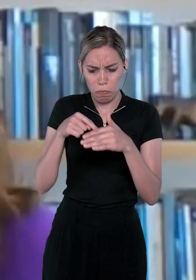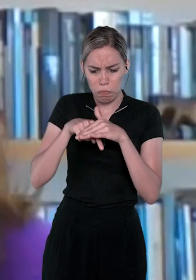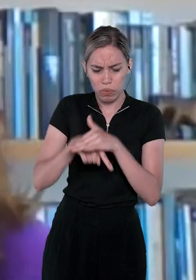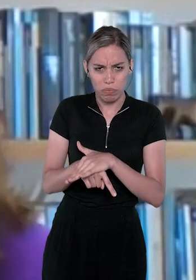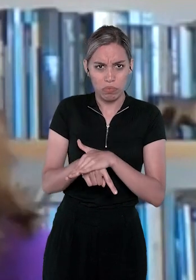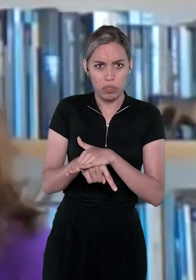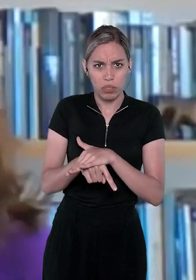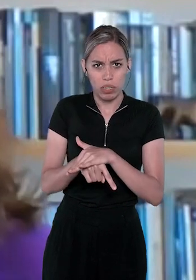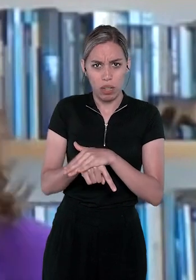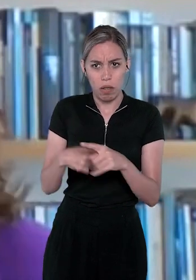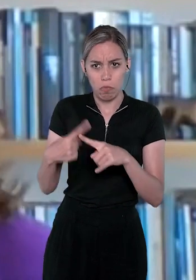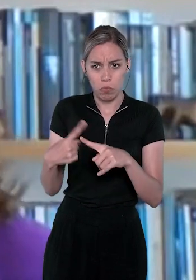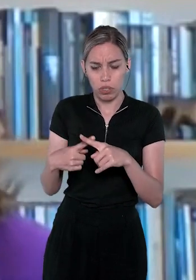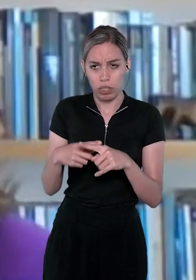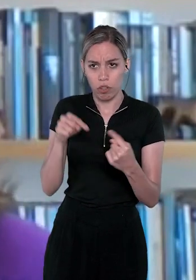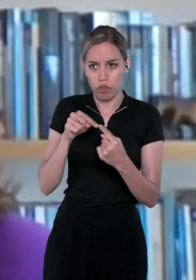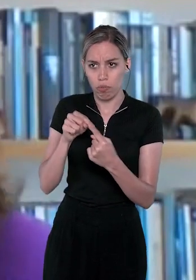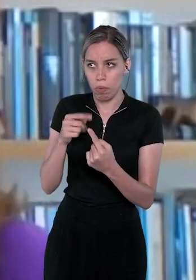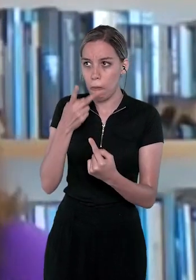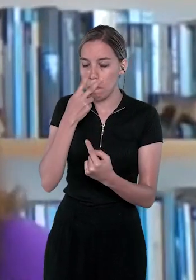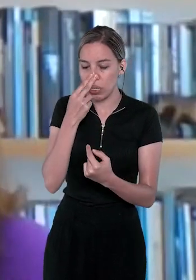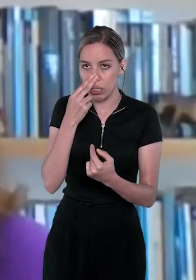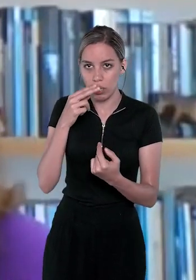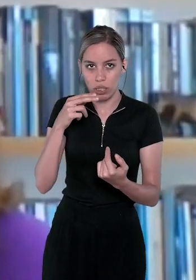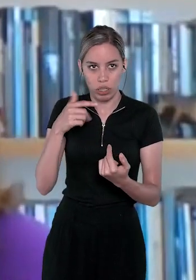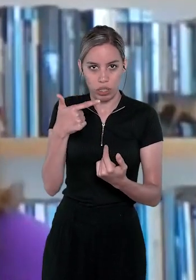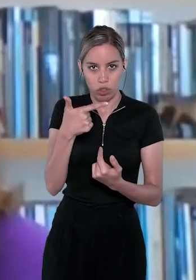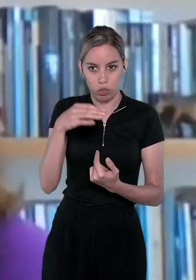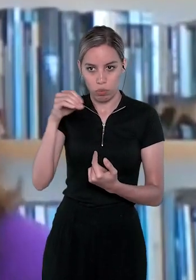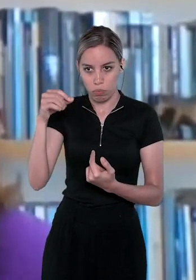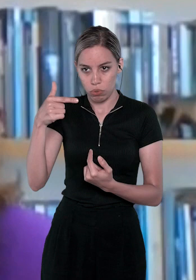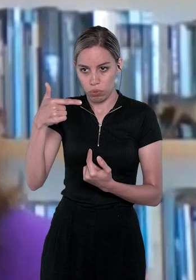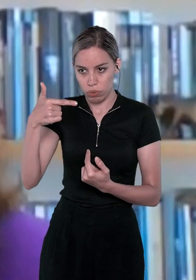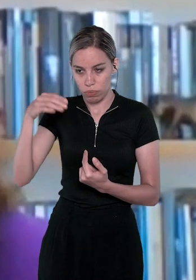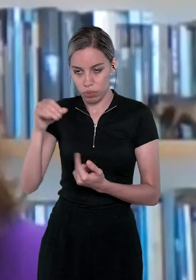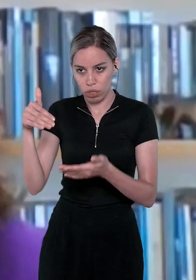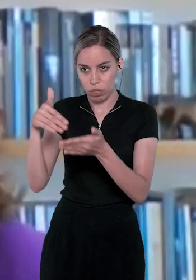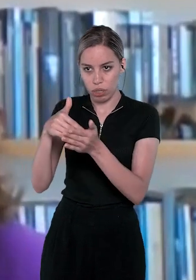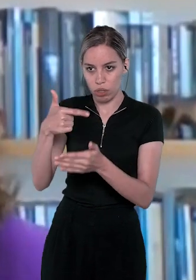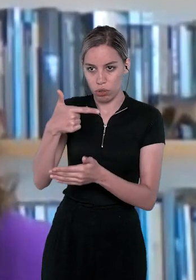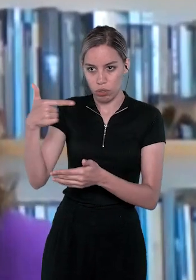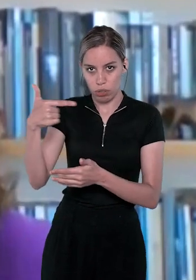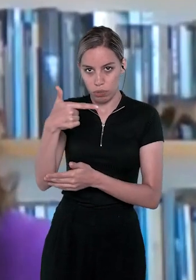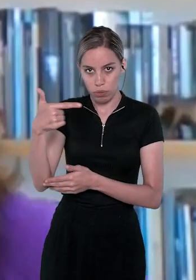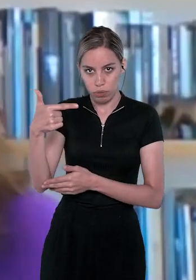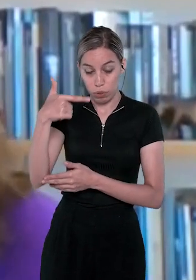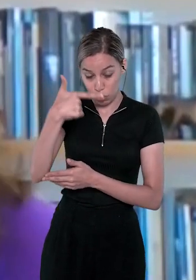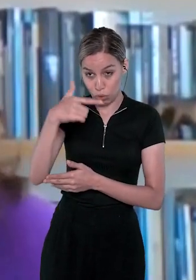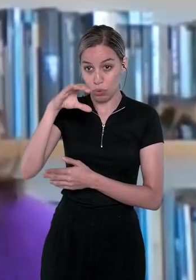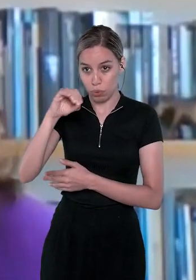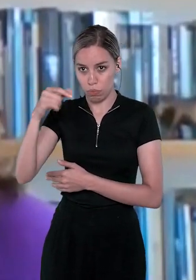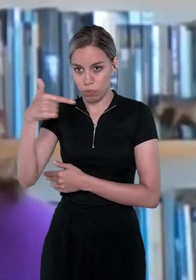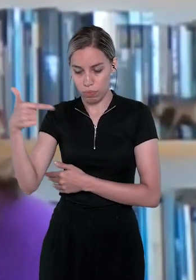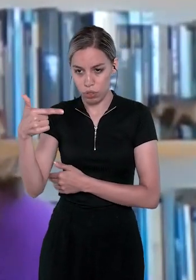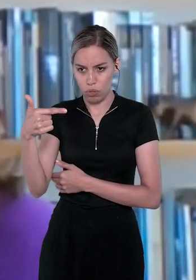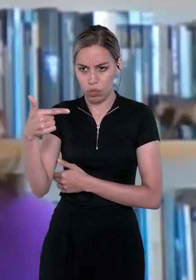não tinha ninguém vivo na Terra em 2020 a 2022 que pudesse dizer como